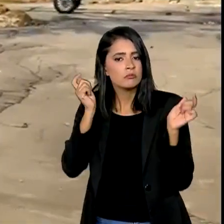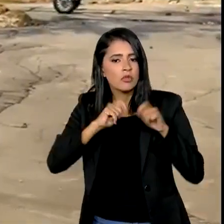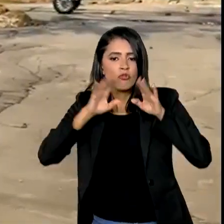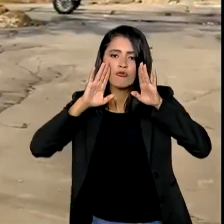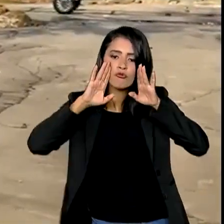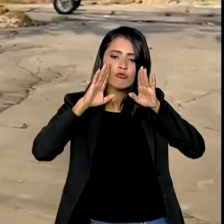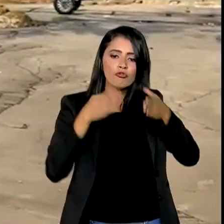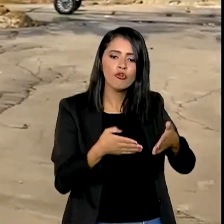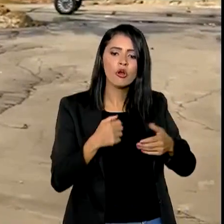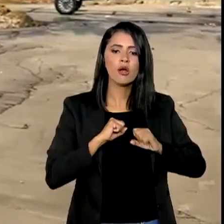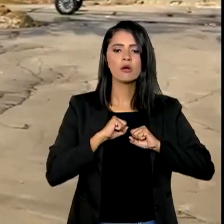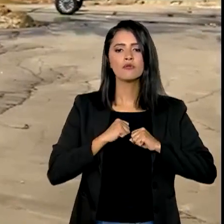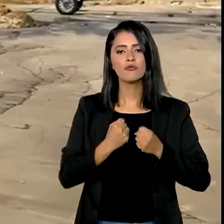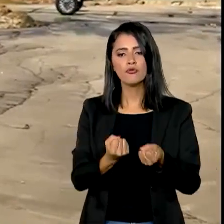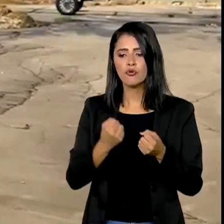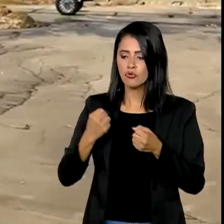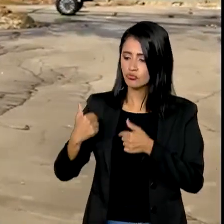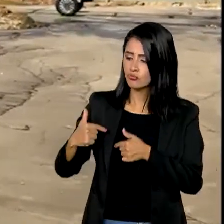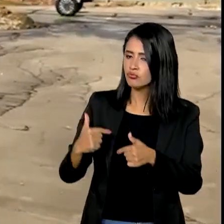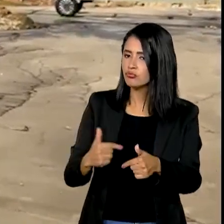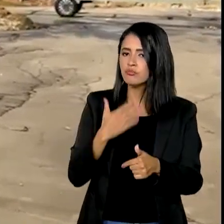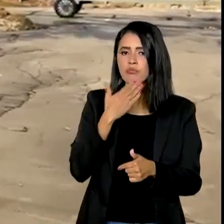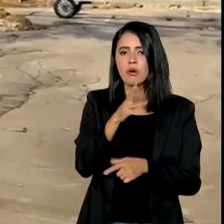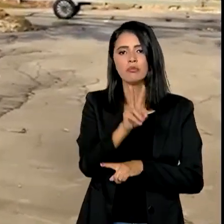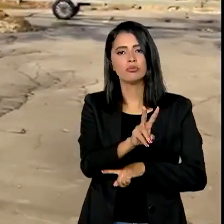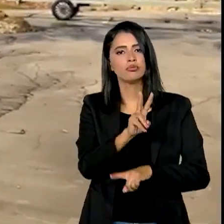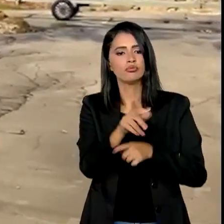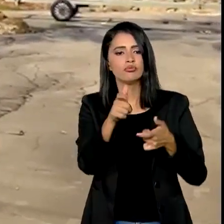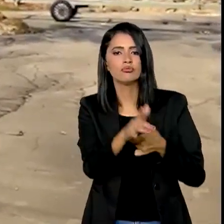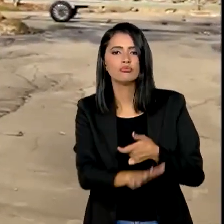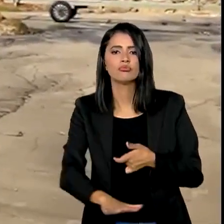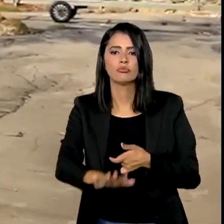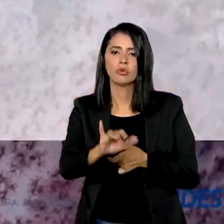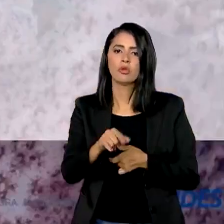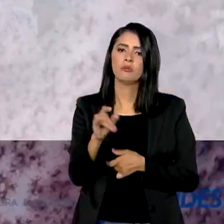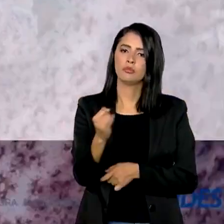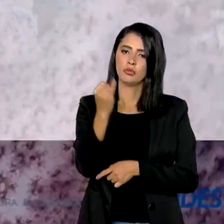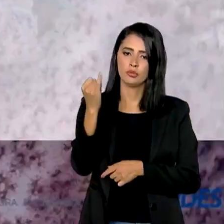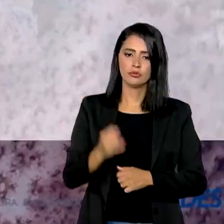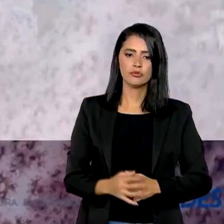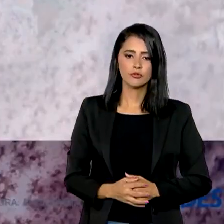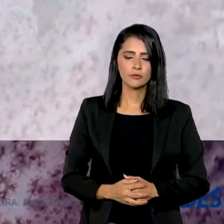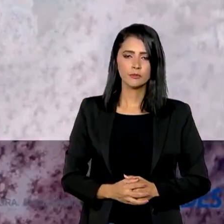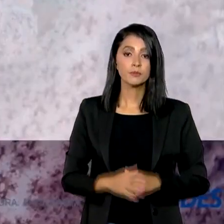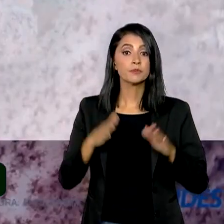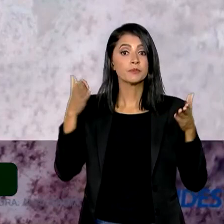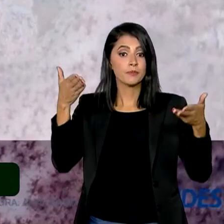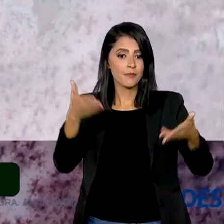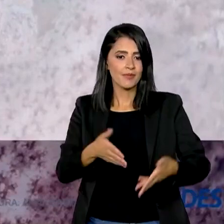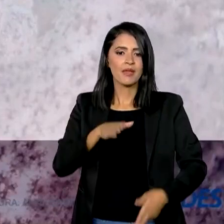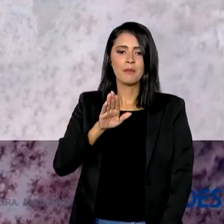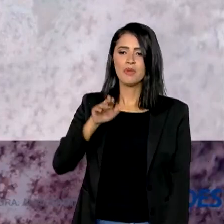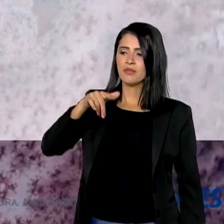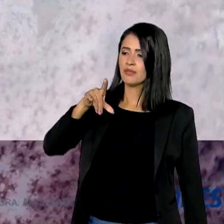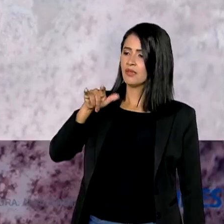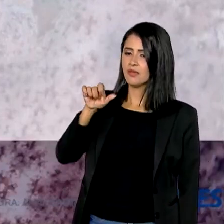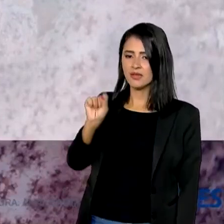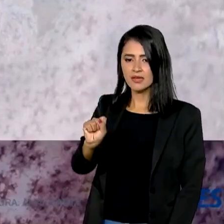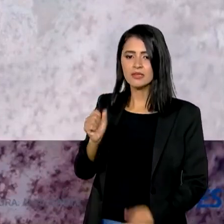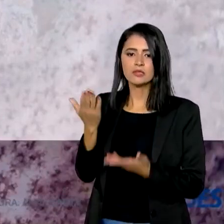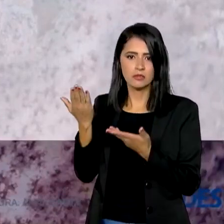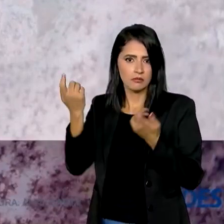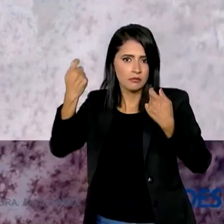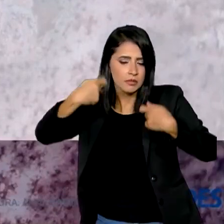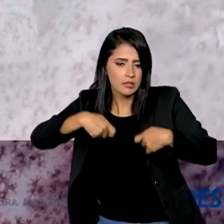focar esforço e energia em prol da conservação desses ambientes tão importantes para nós. Para participar do BNDES Corais,